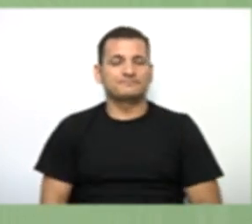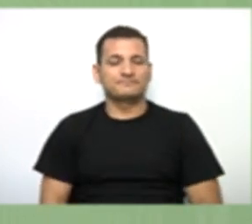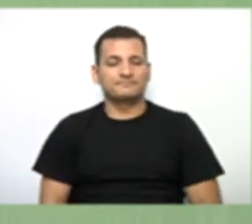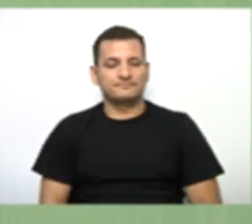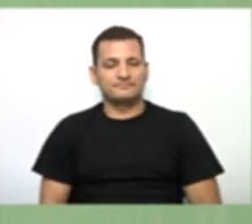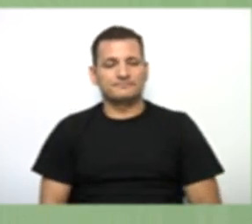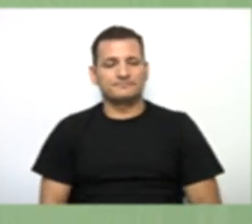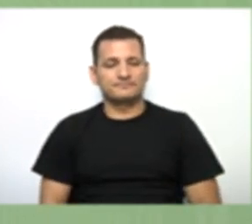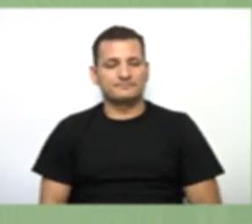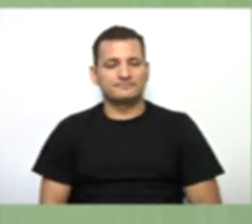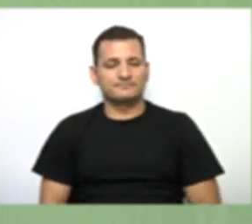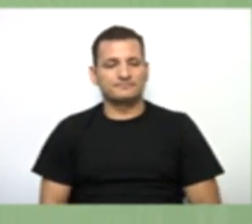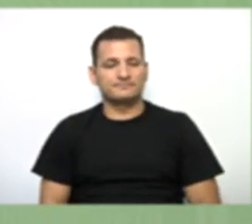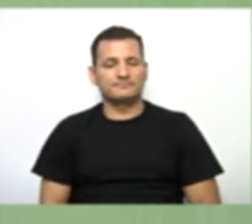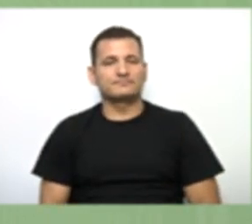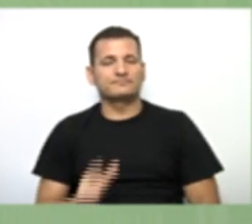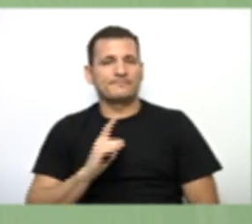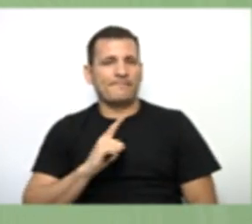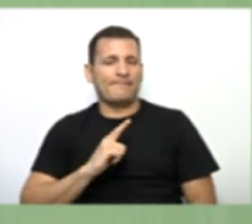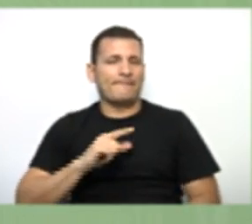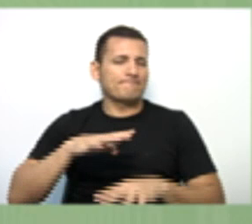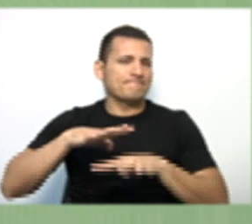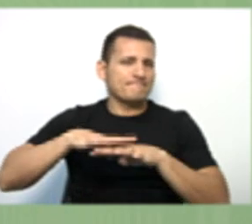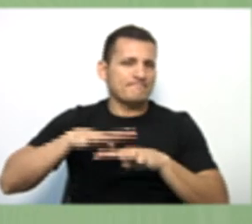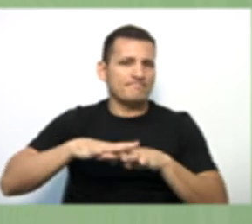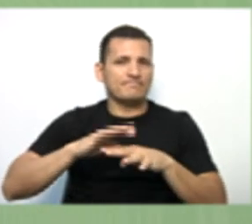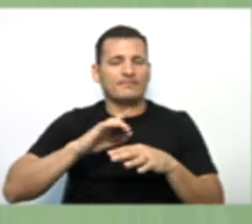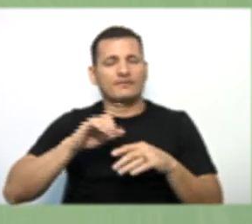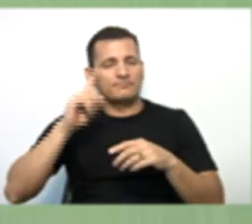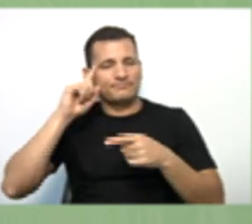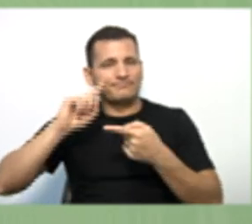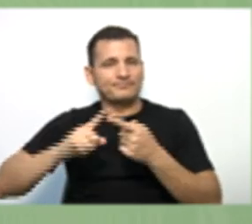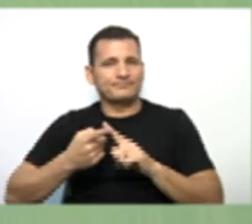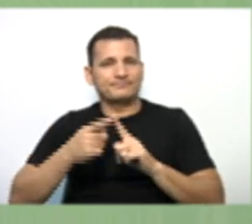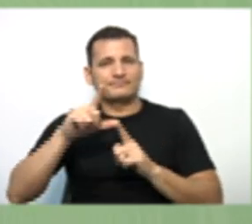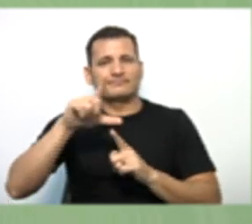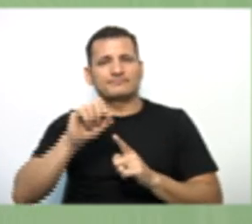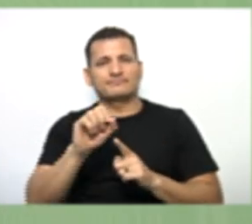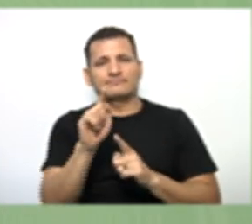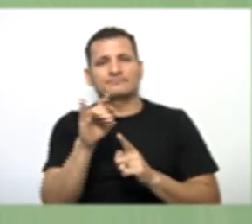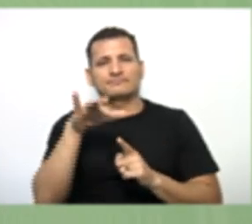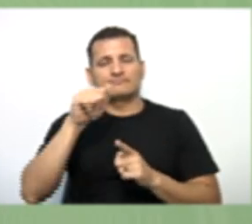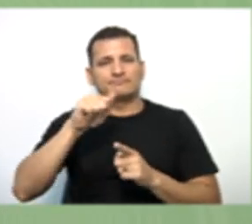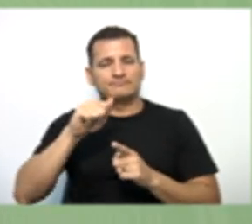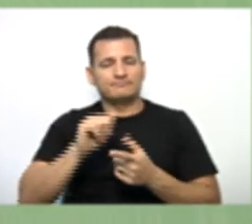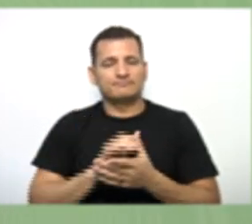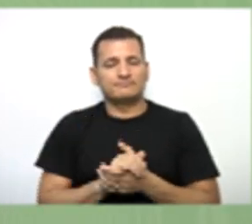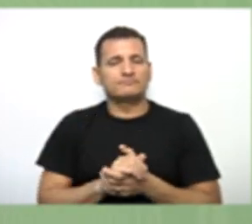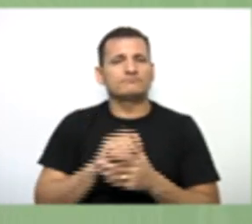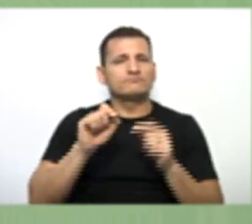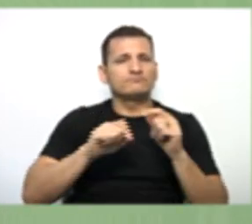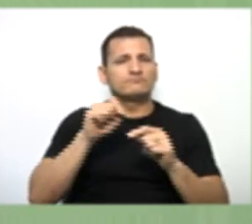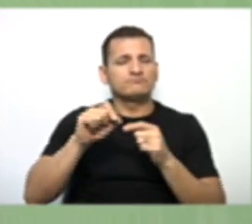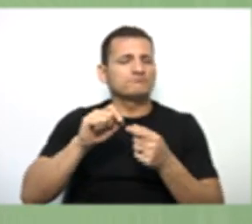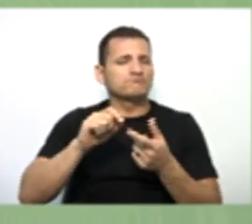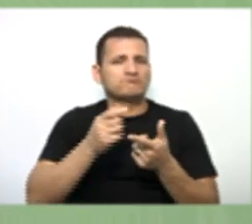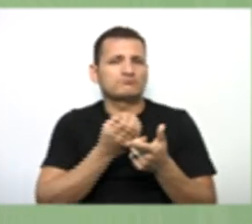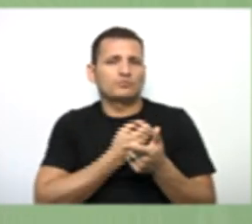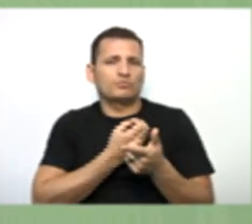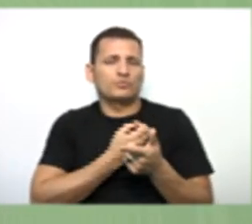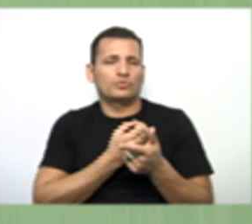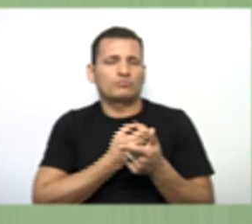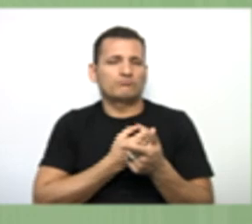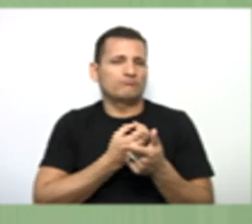Então, nós temos expressões matemáticas e expressões lógicas. O que são operadores lógicos?